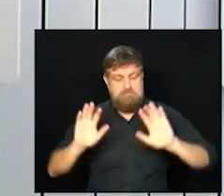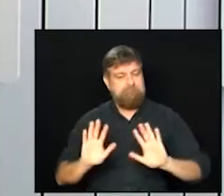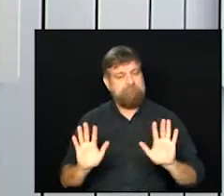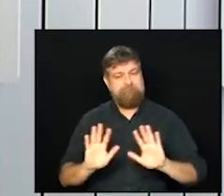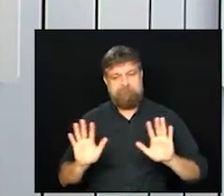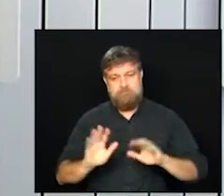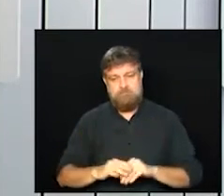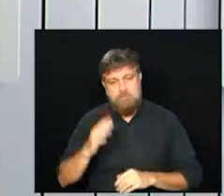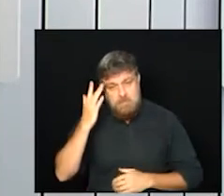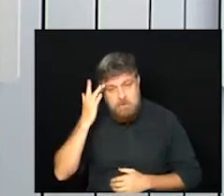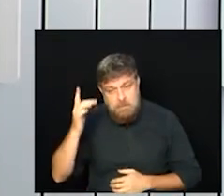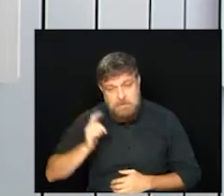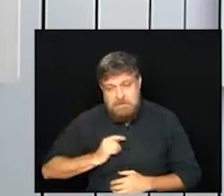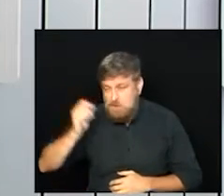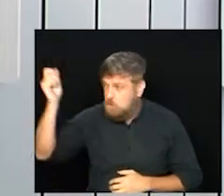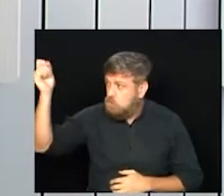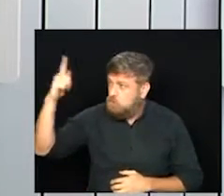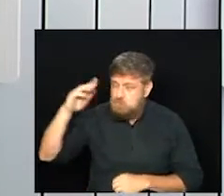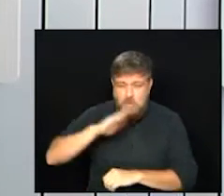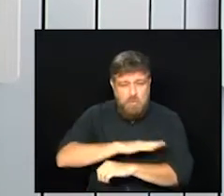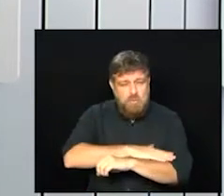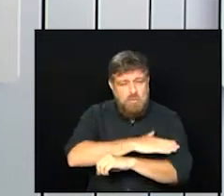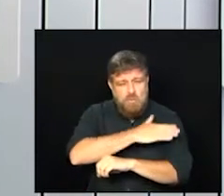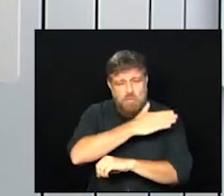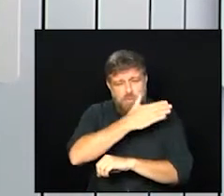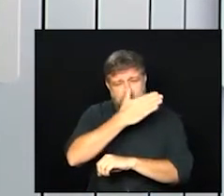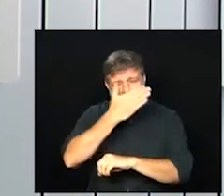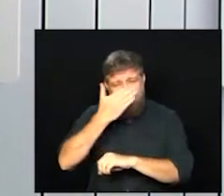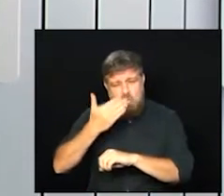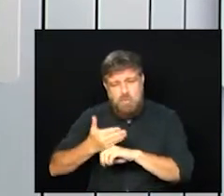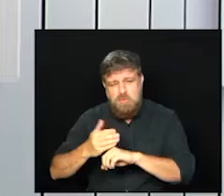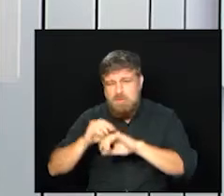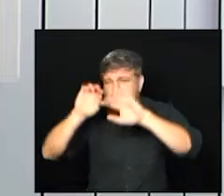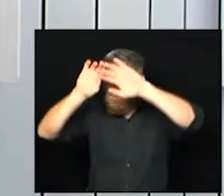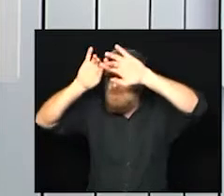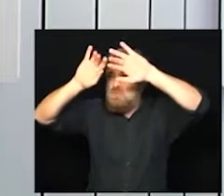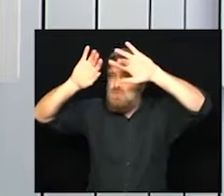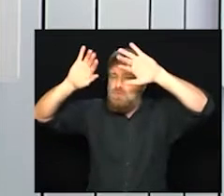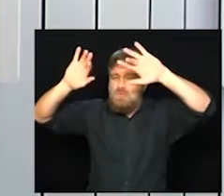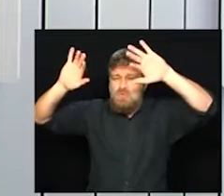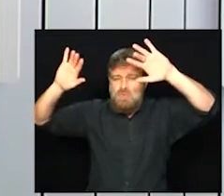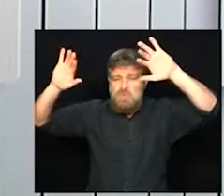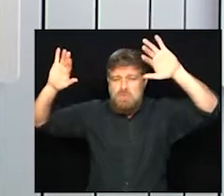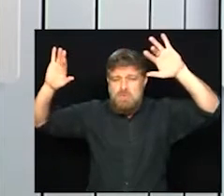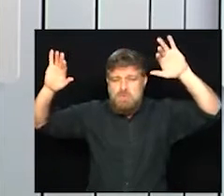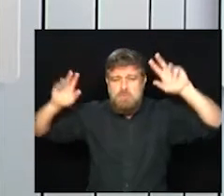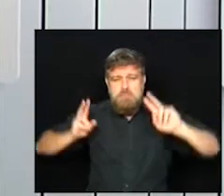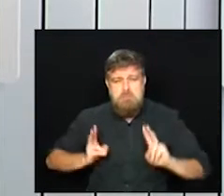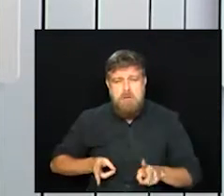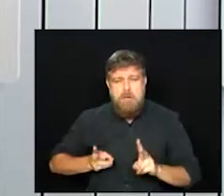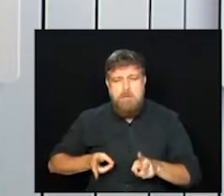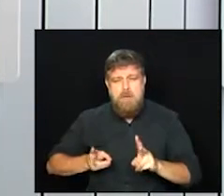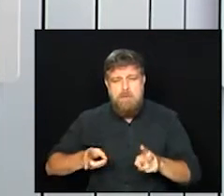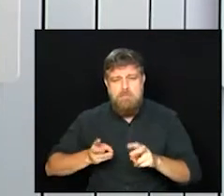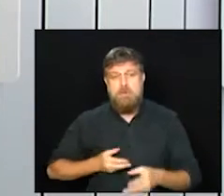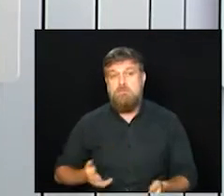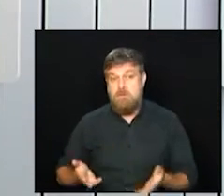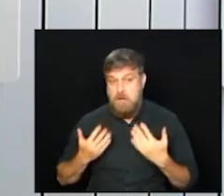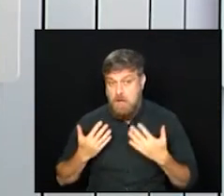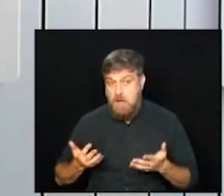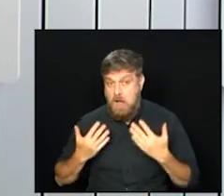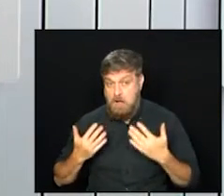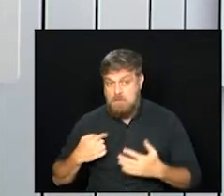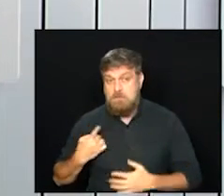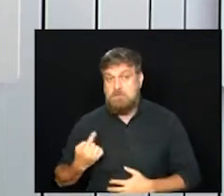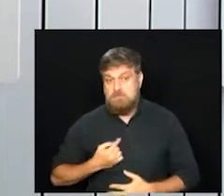Para amanhã, sol durante todo o dia, tempo aberto, estável e faz calor, viu? Nós